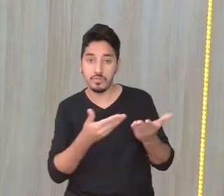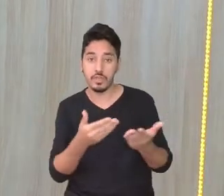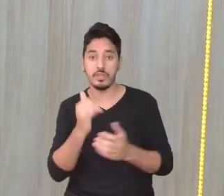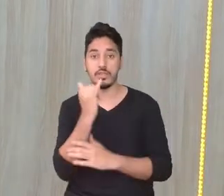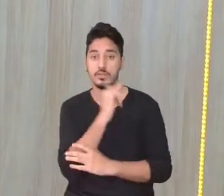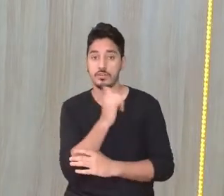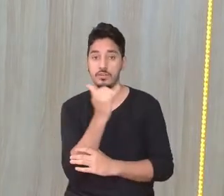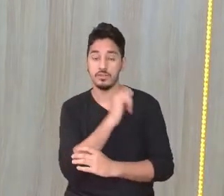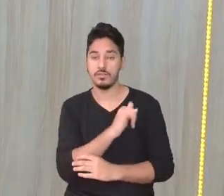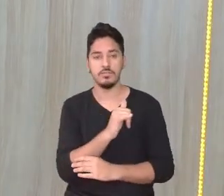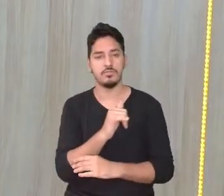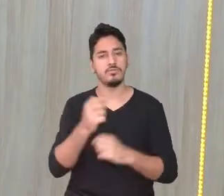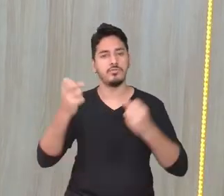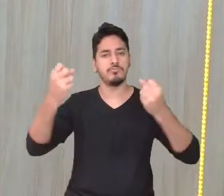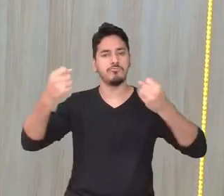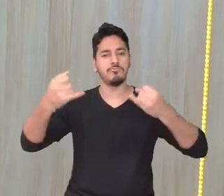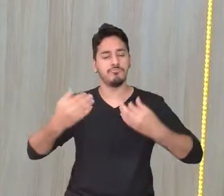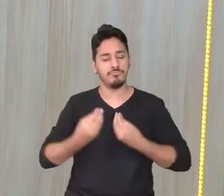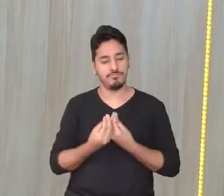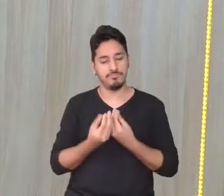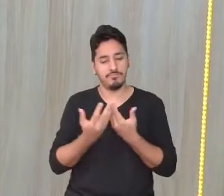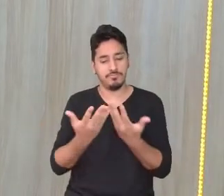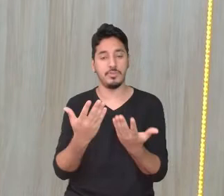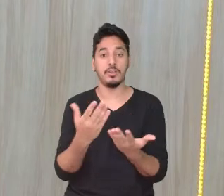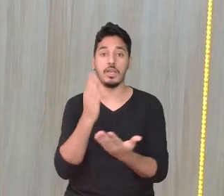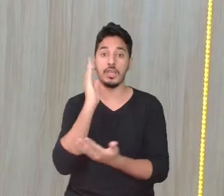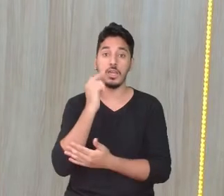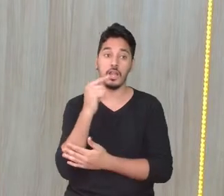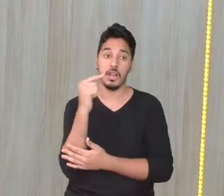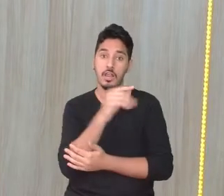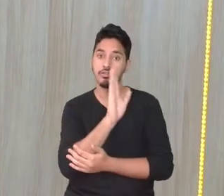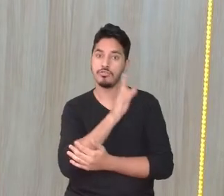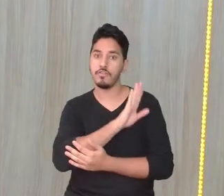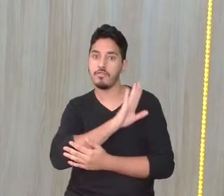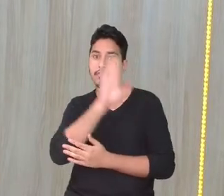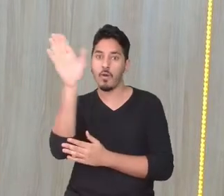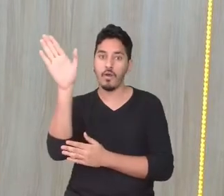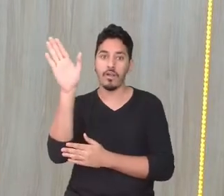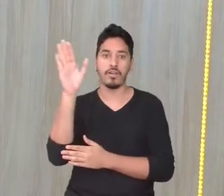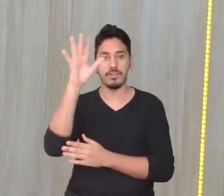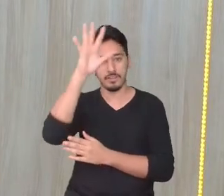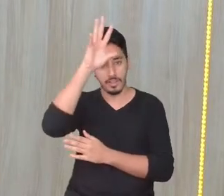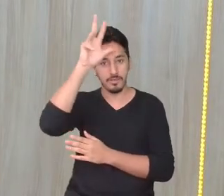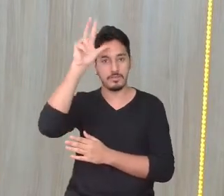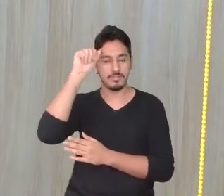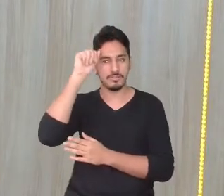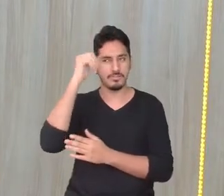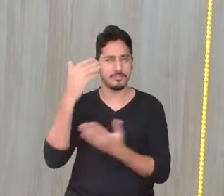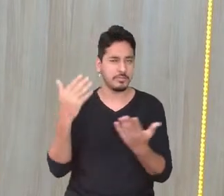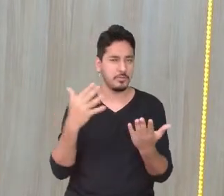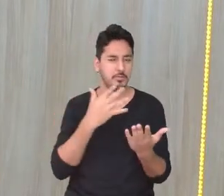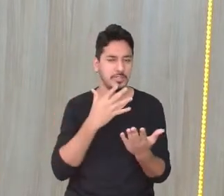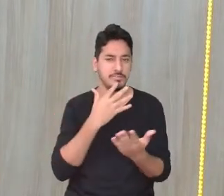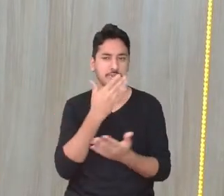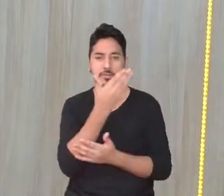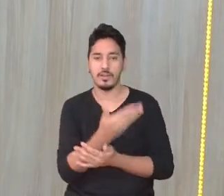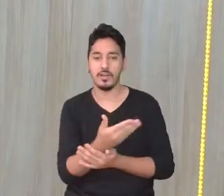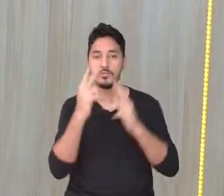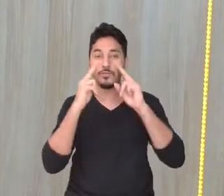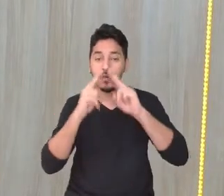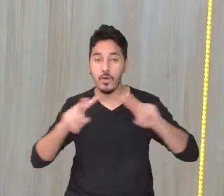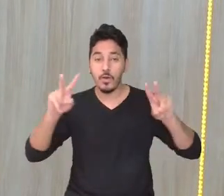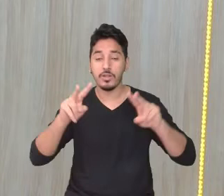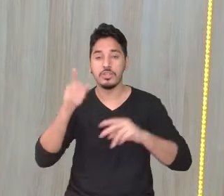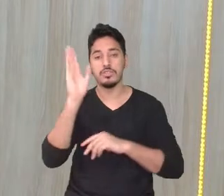para dar todas as contribuições que ela tem, porque ela foi lá. E nada melhor do que conhecer um lugar nos olhos de